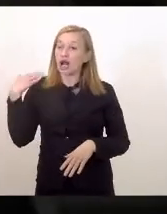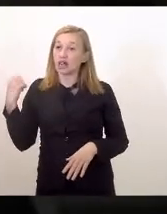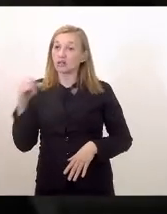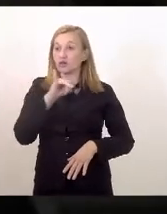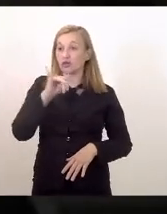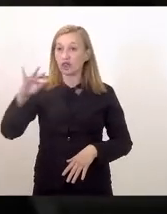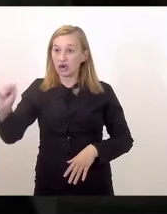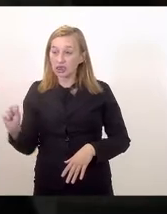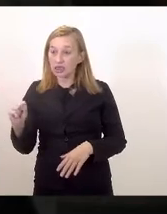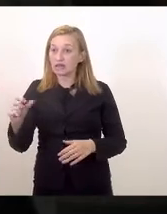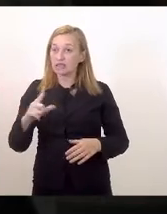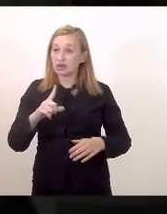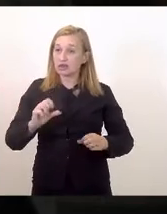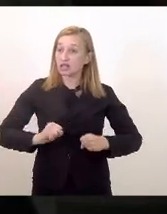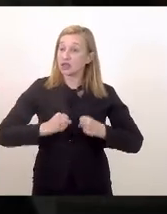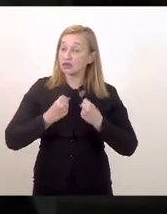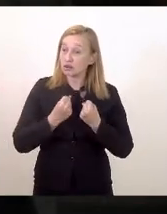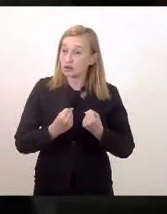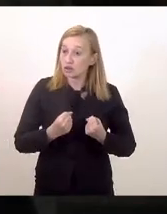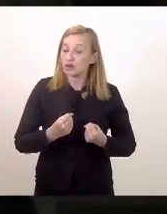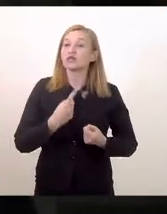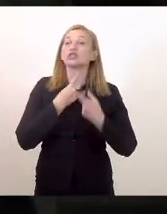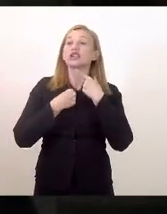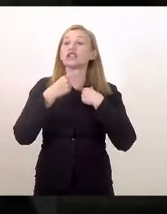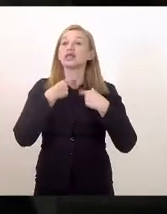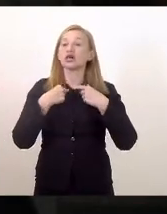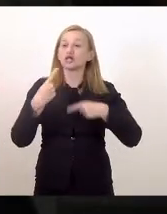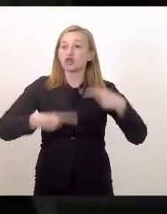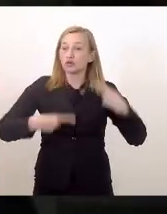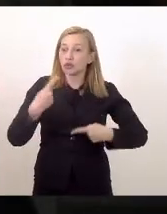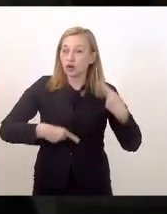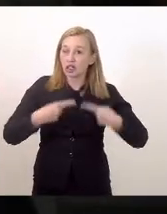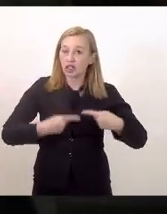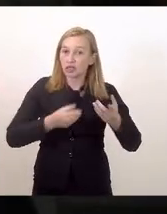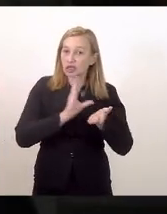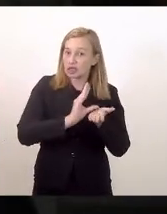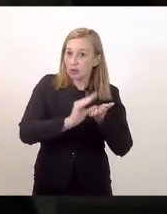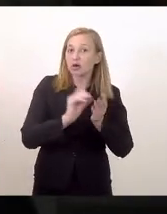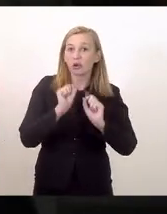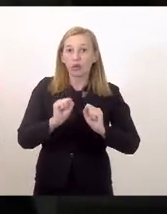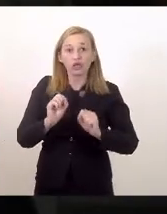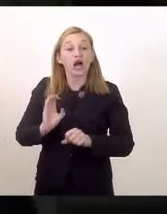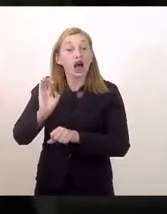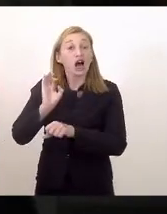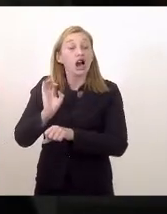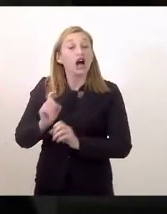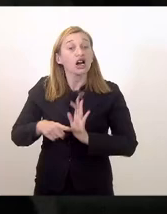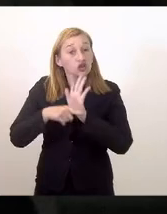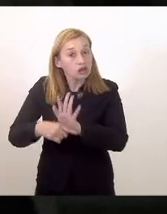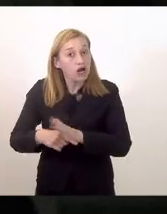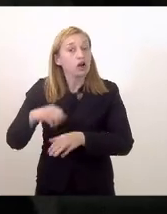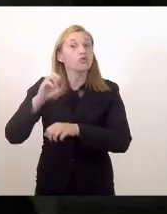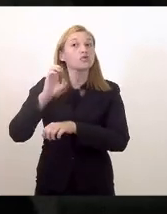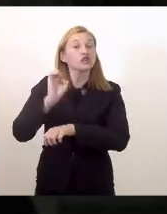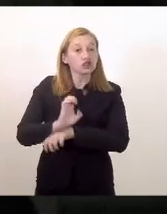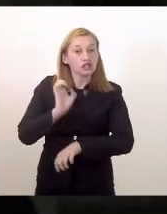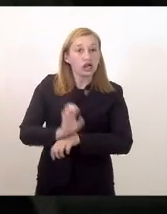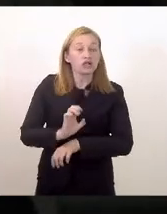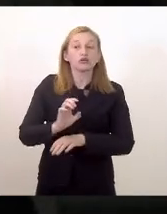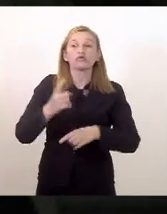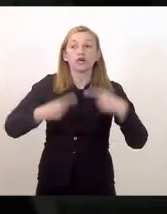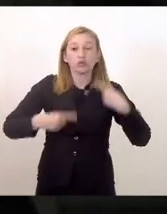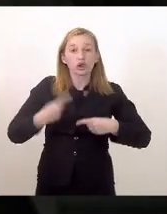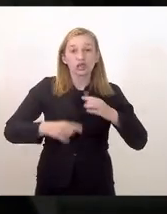houver vontade política, se houver compromisso genuíno com essa pauta, podem ajudar o Estado a estruturar uma política duradoura, de longo